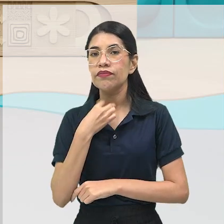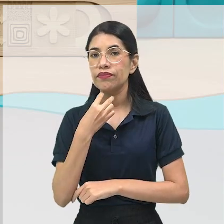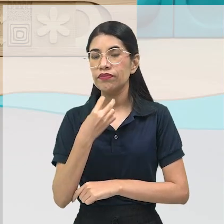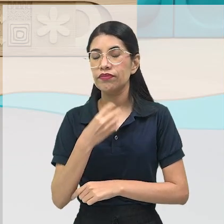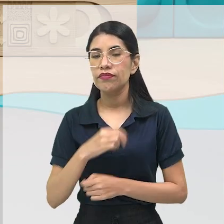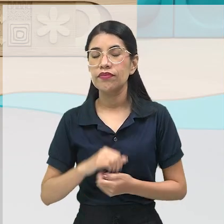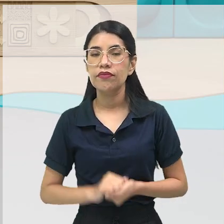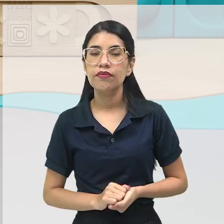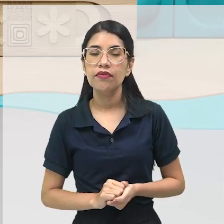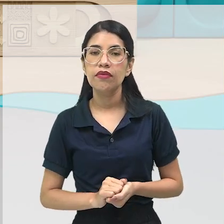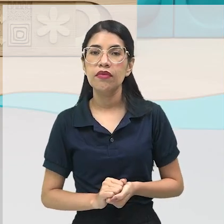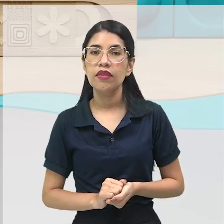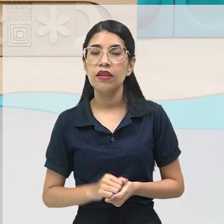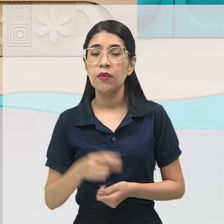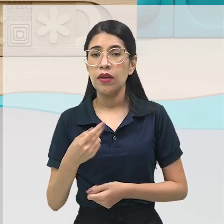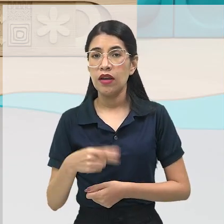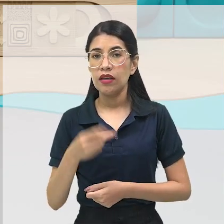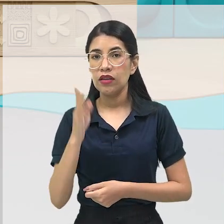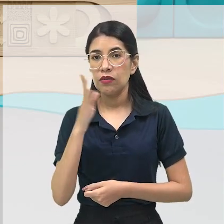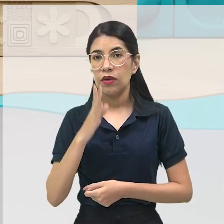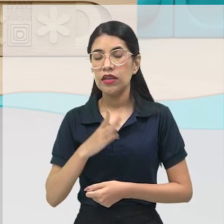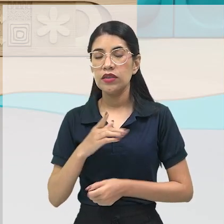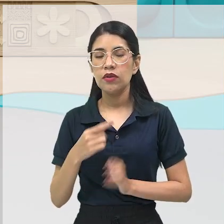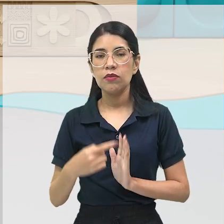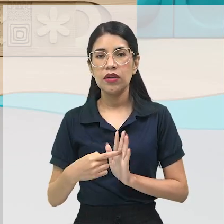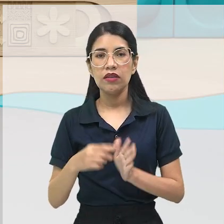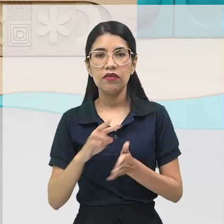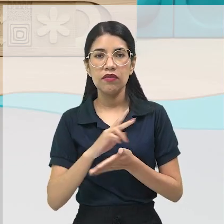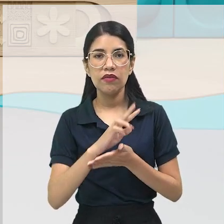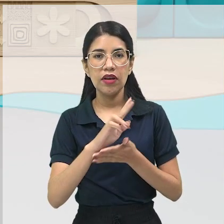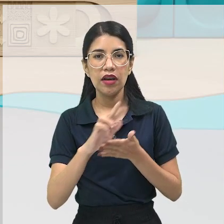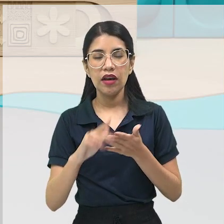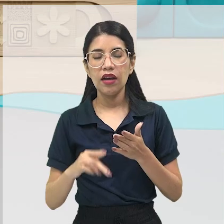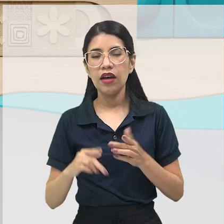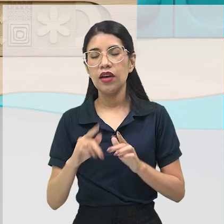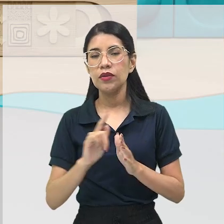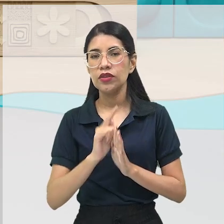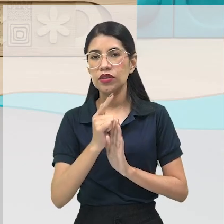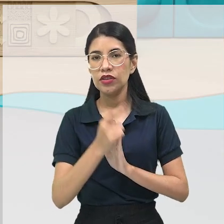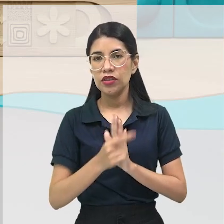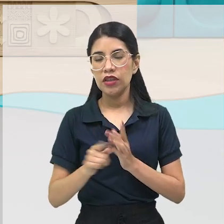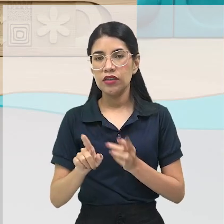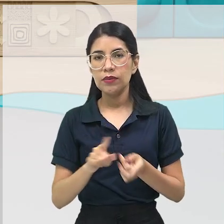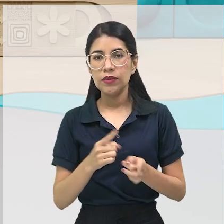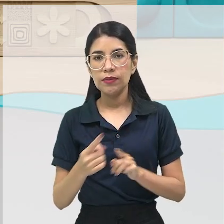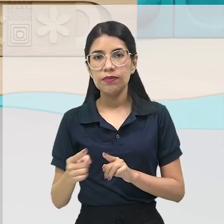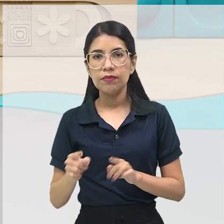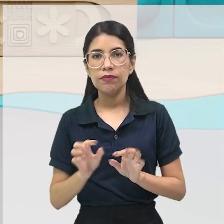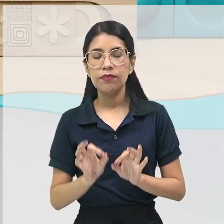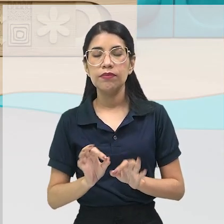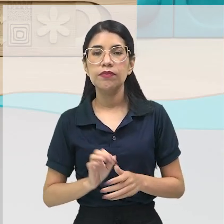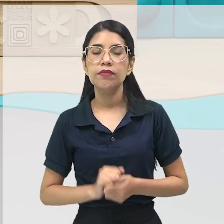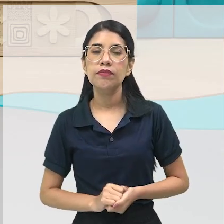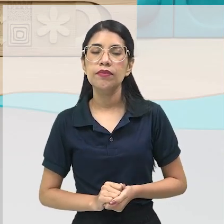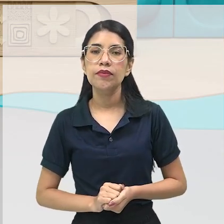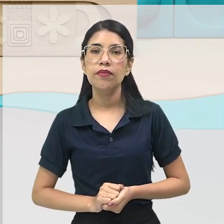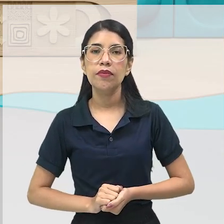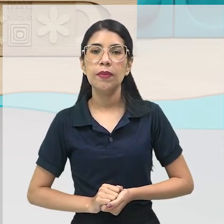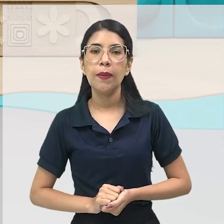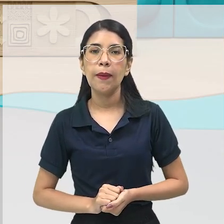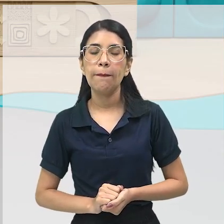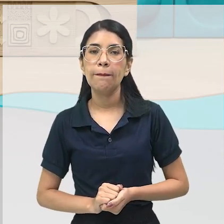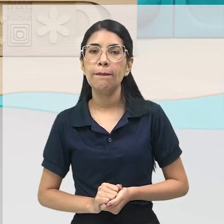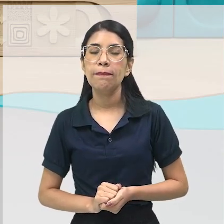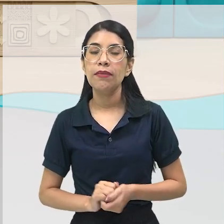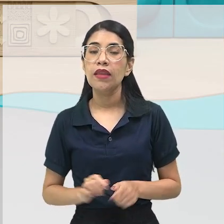Então, quando a gente fala do Brasil, eu trouxe vários estilos, certo? Vários gêneros musicais. Mas